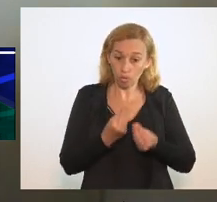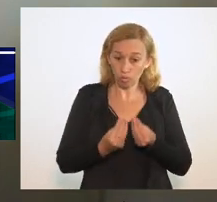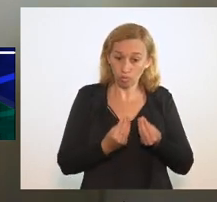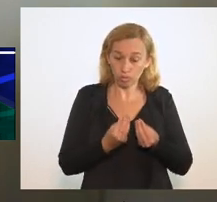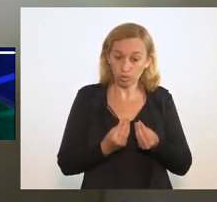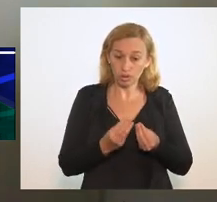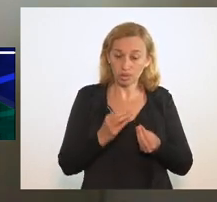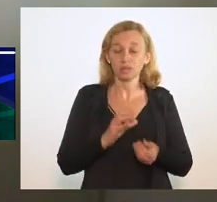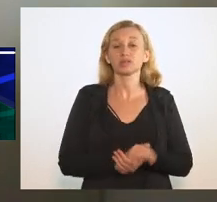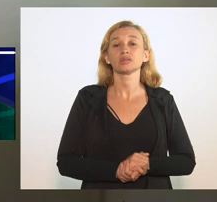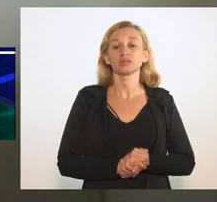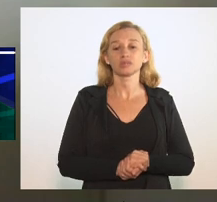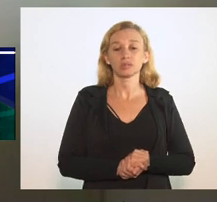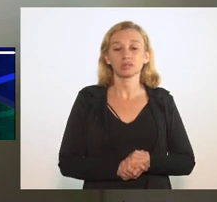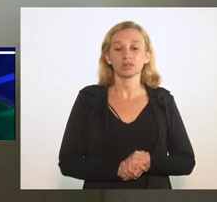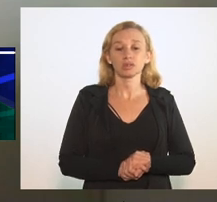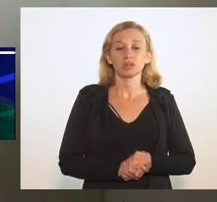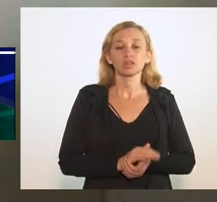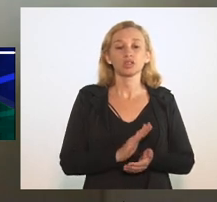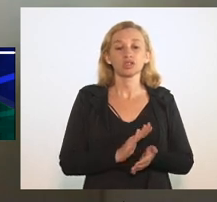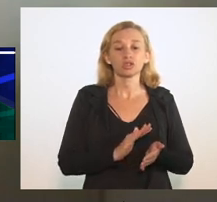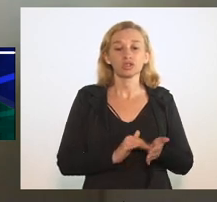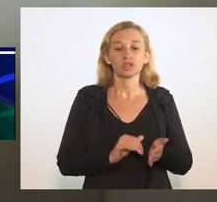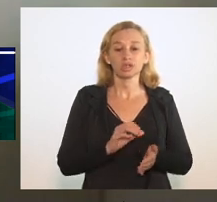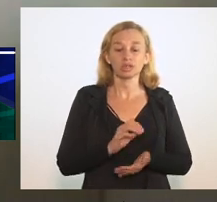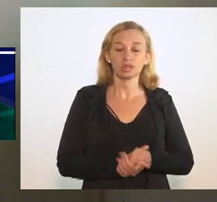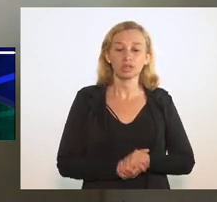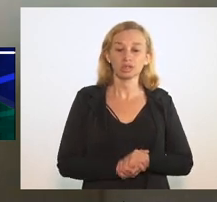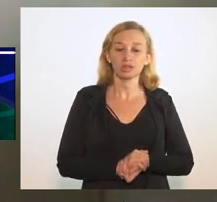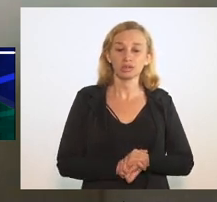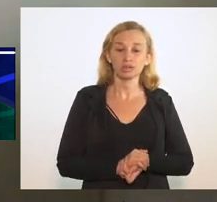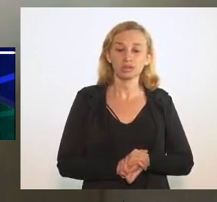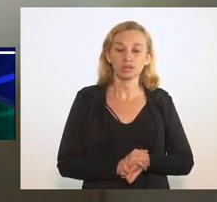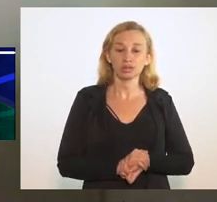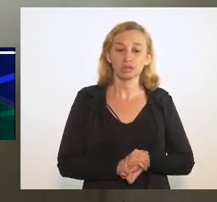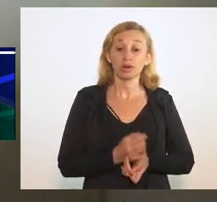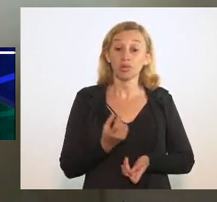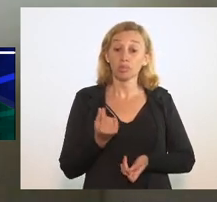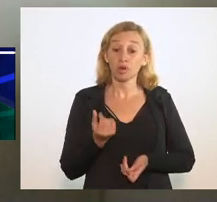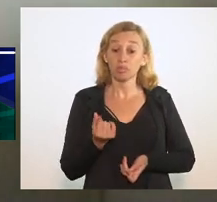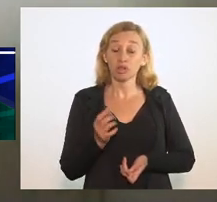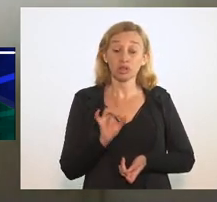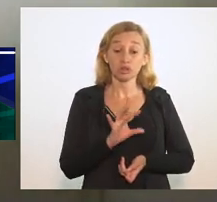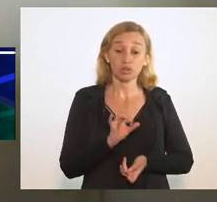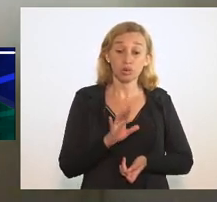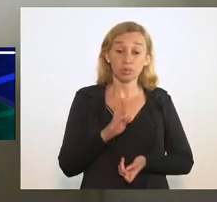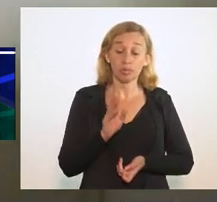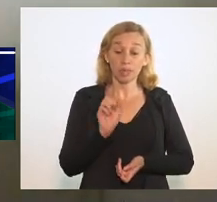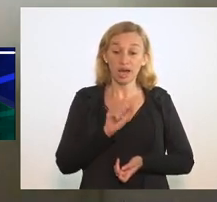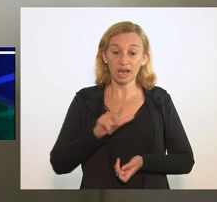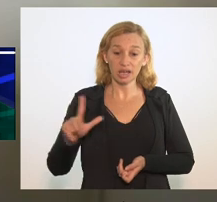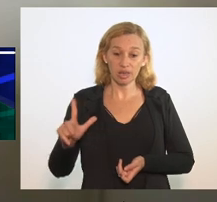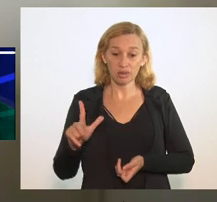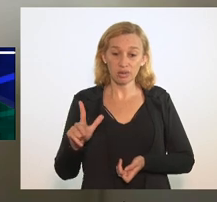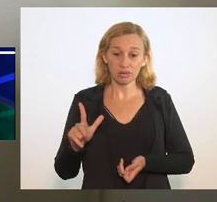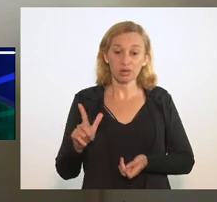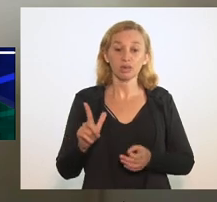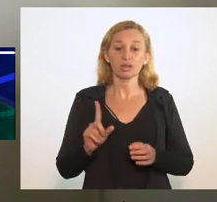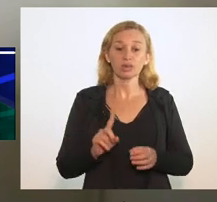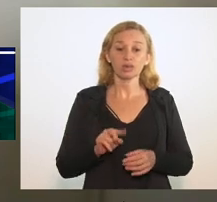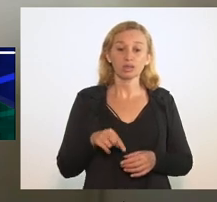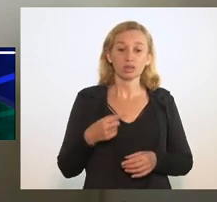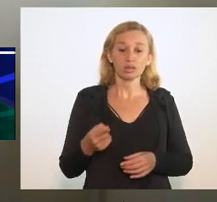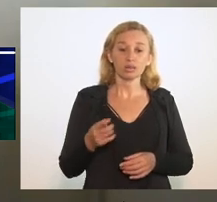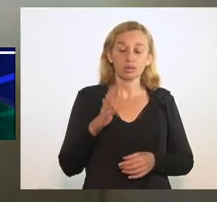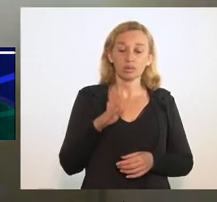APR, que deixou de ser só pelo preço do barril Brent e passou para ser uma